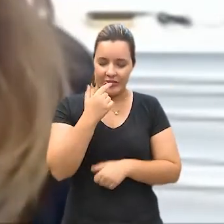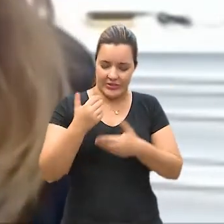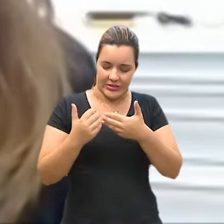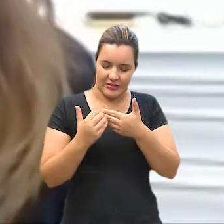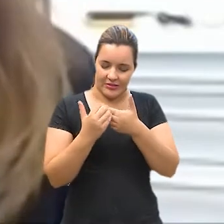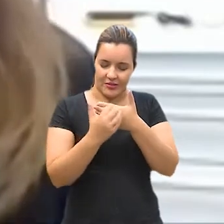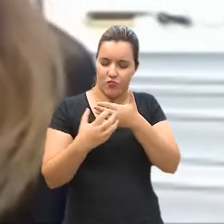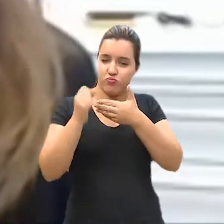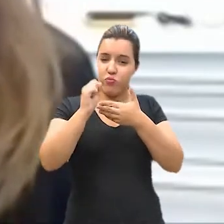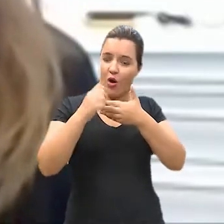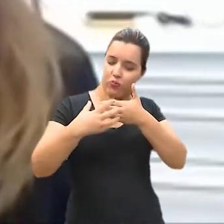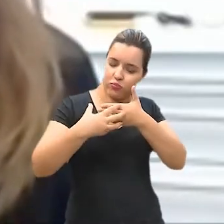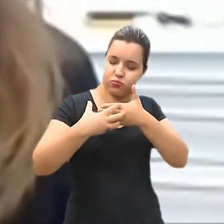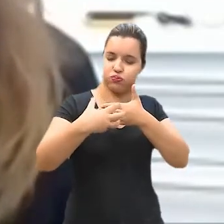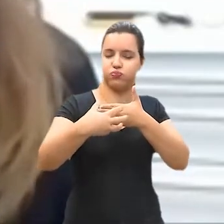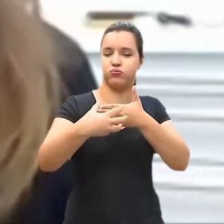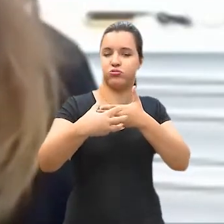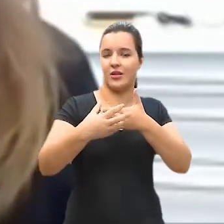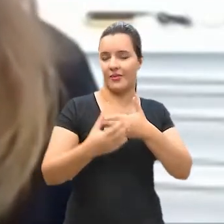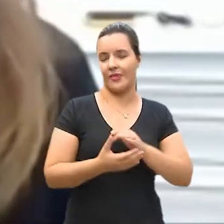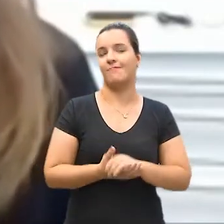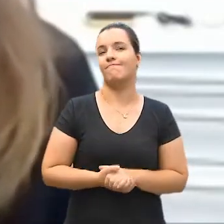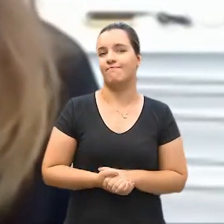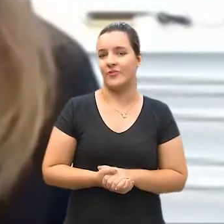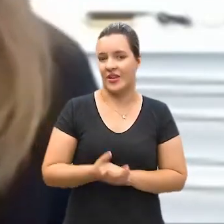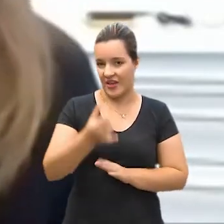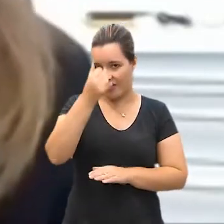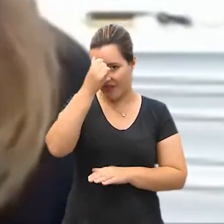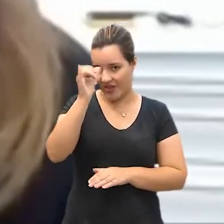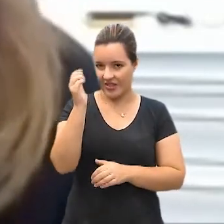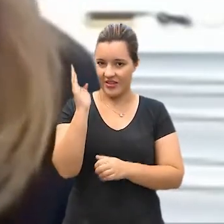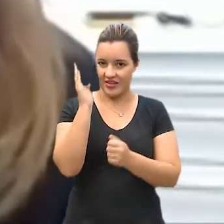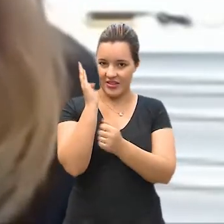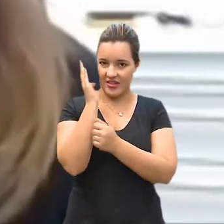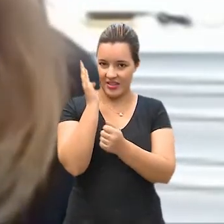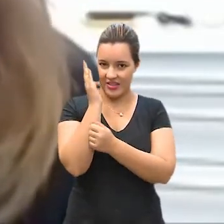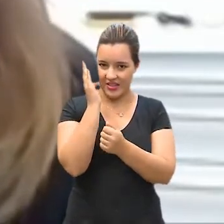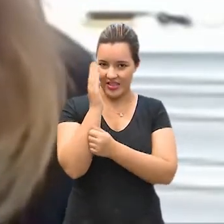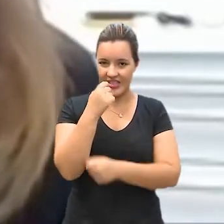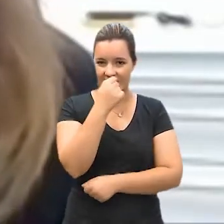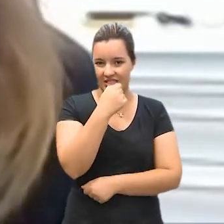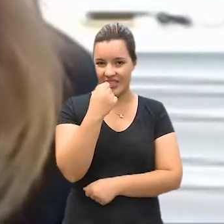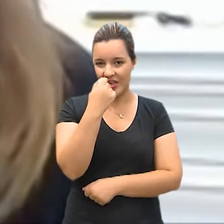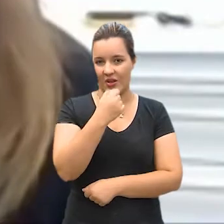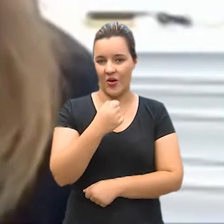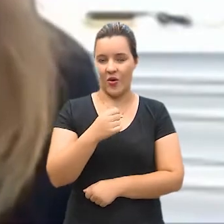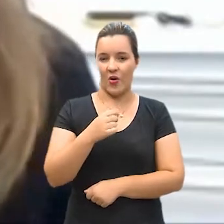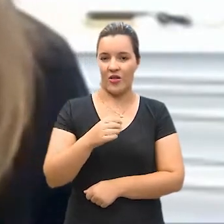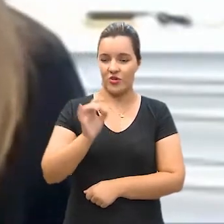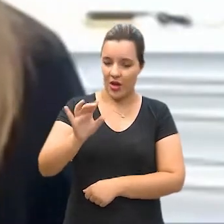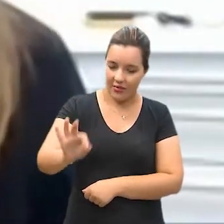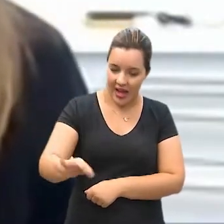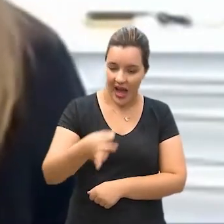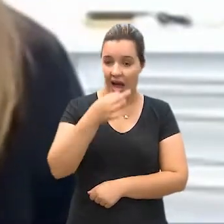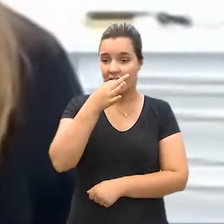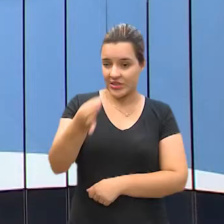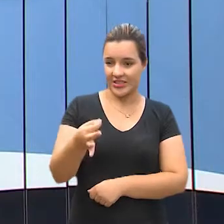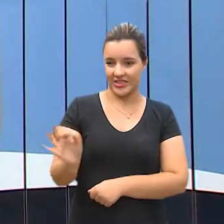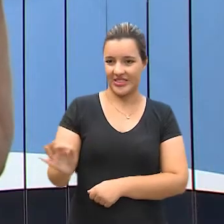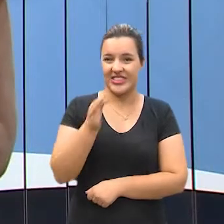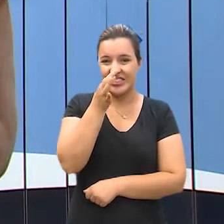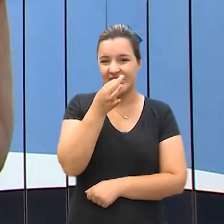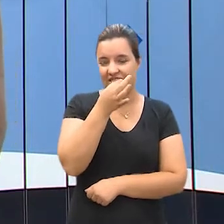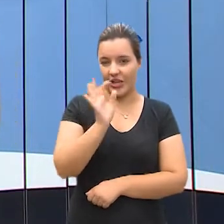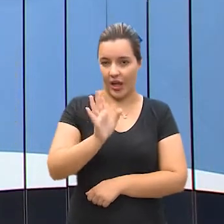ele pode se agravar cada vez mais, então tem que fugir de palito de dente para dente, palito de dente só para perde É, apetite. nada